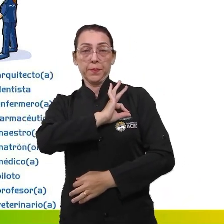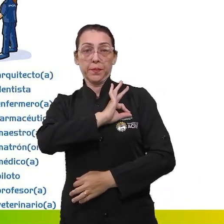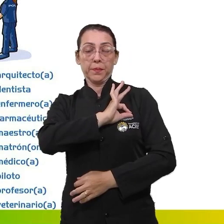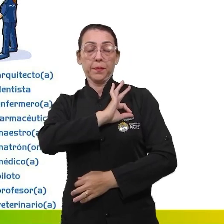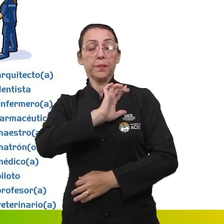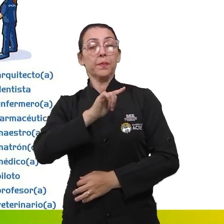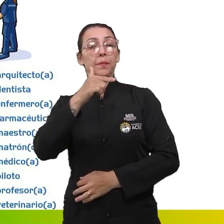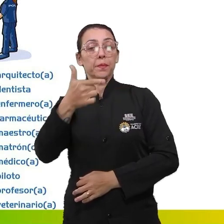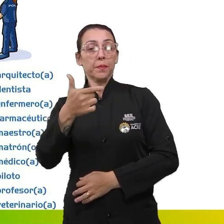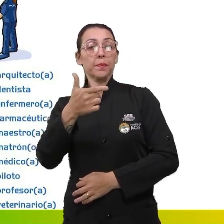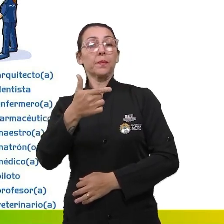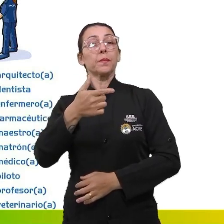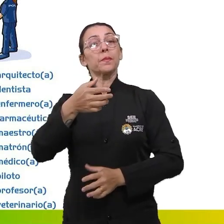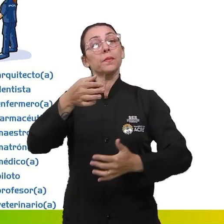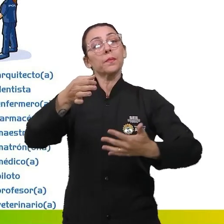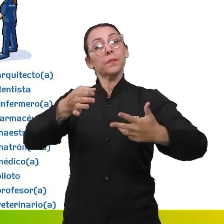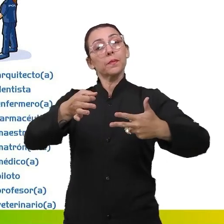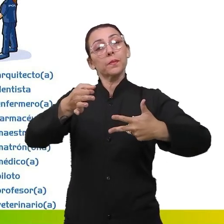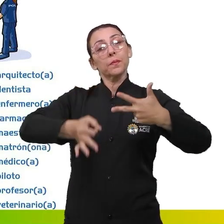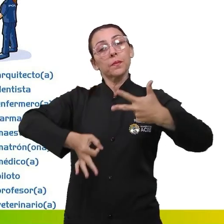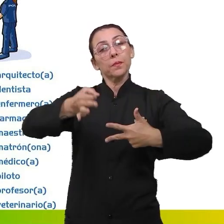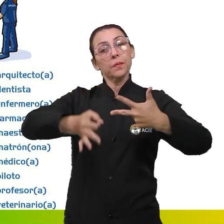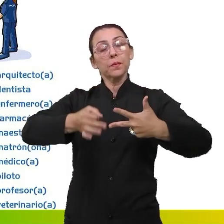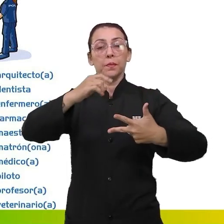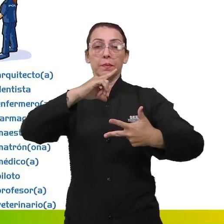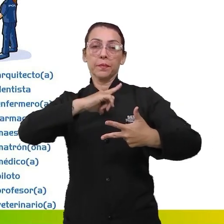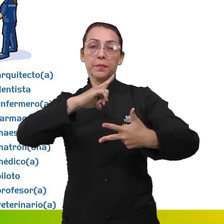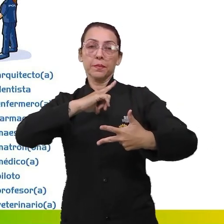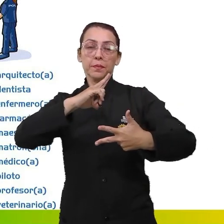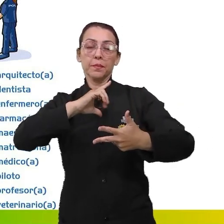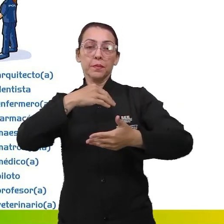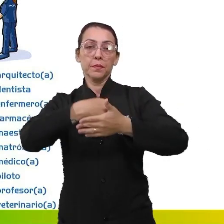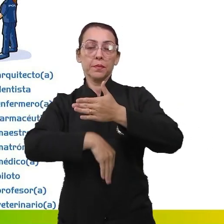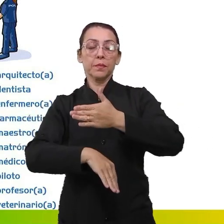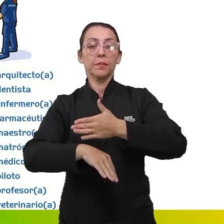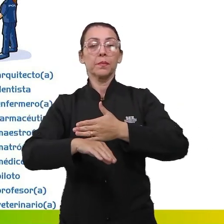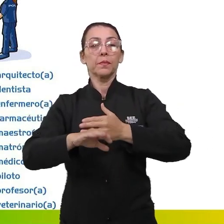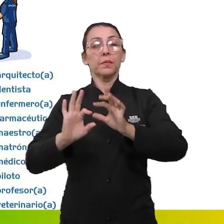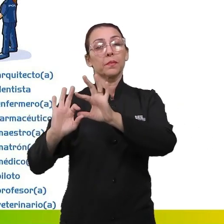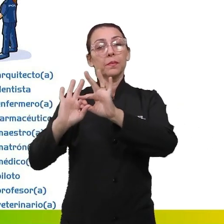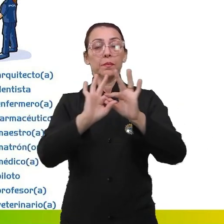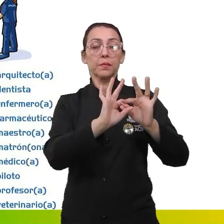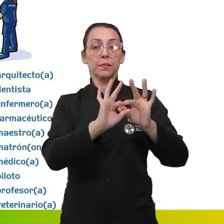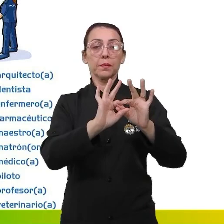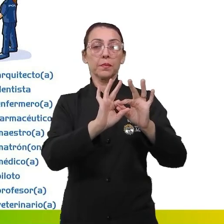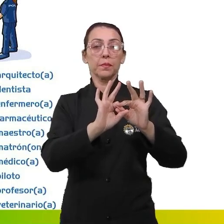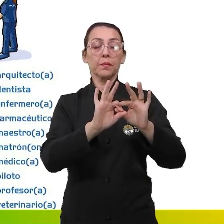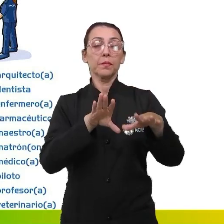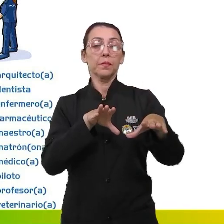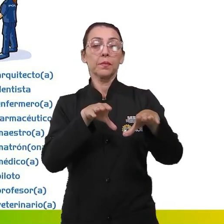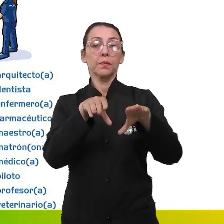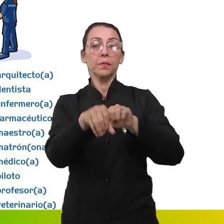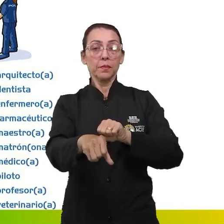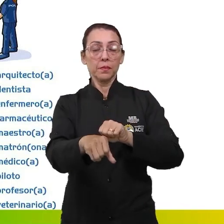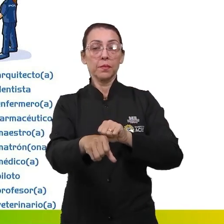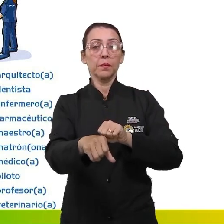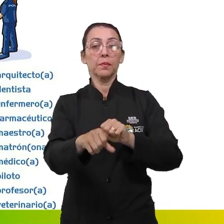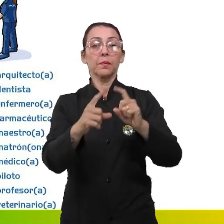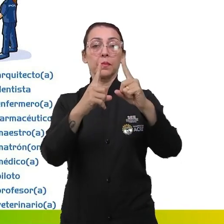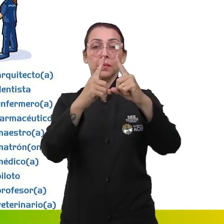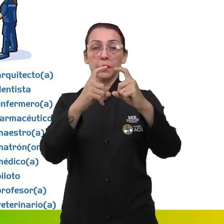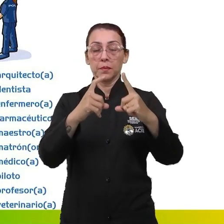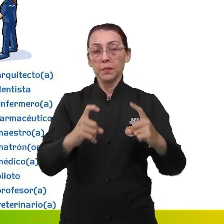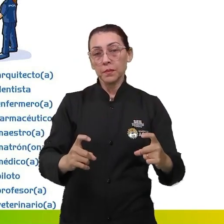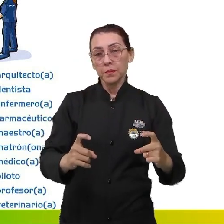e os órgãos do judiciário, diversas carreiras que temos aqui dentro do nosso contexto. Formação científica,